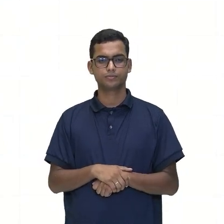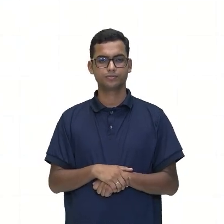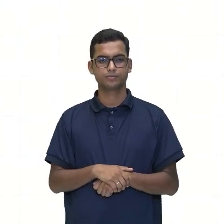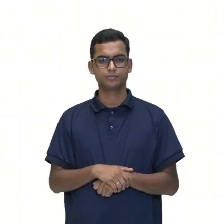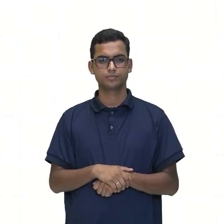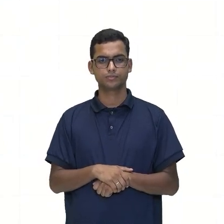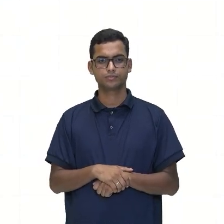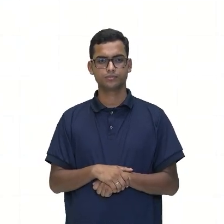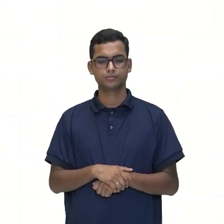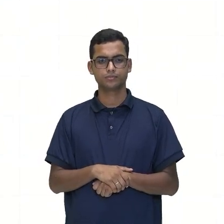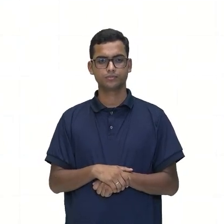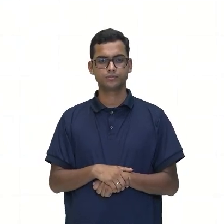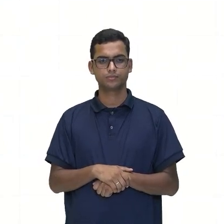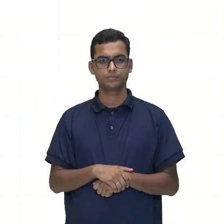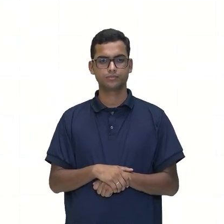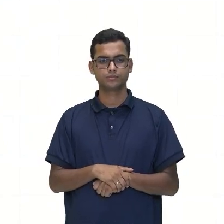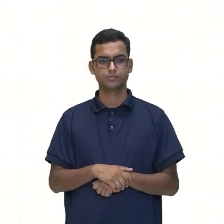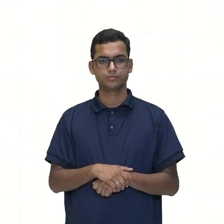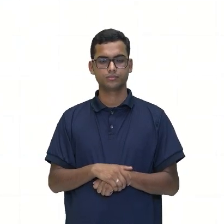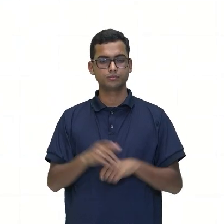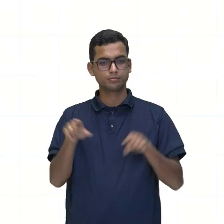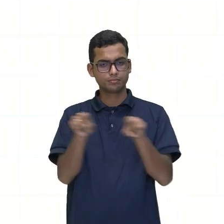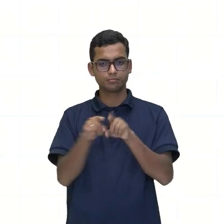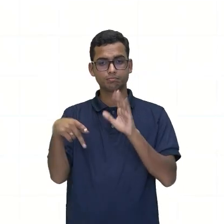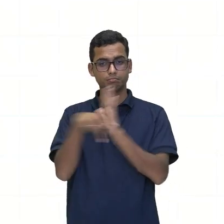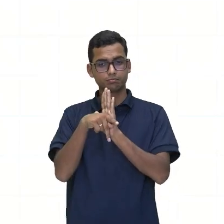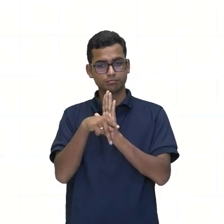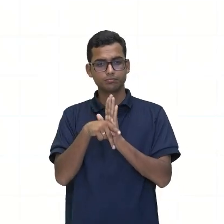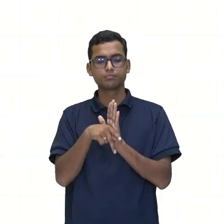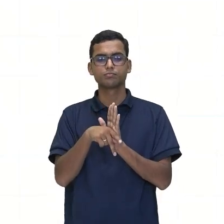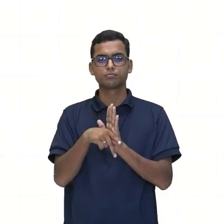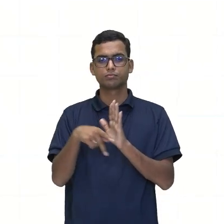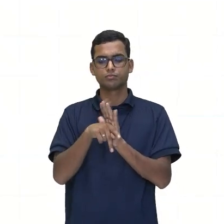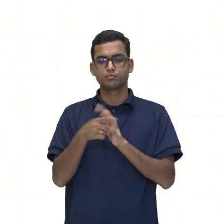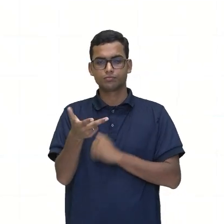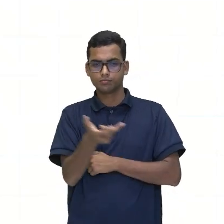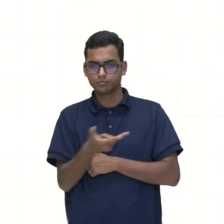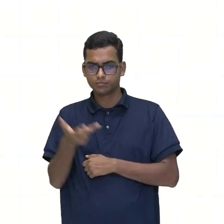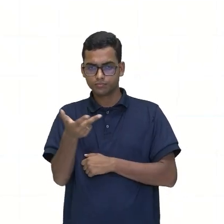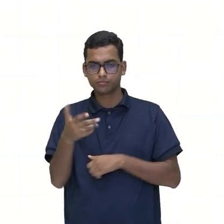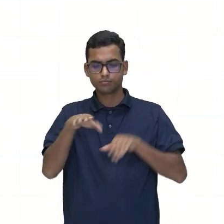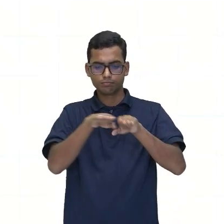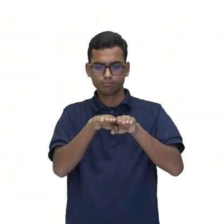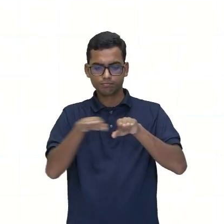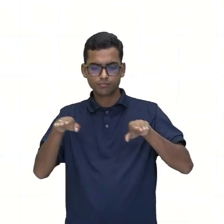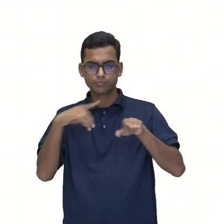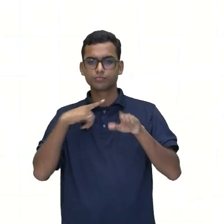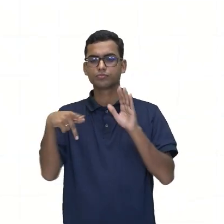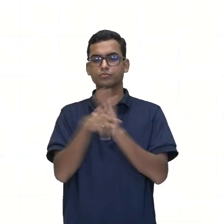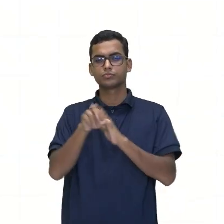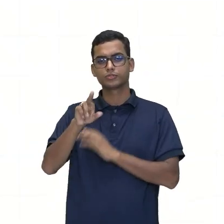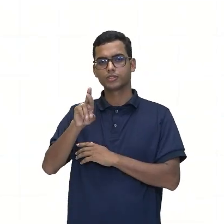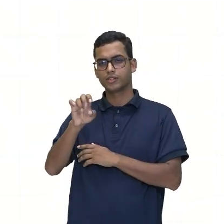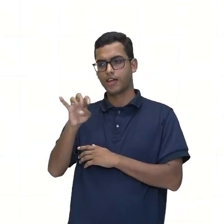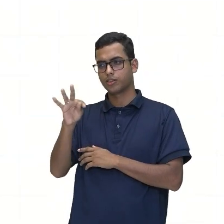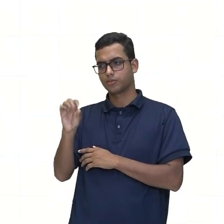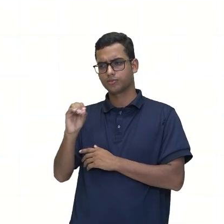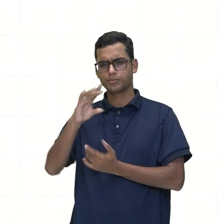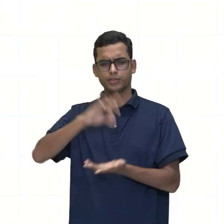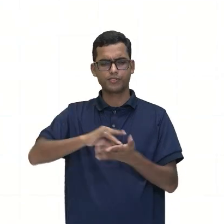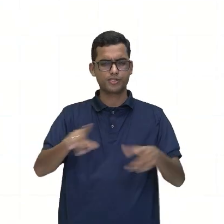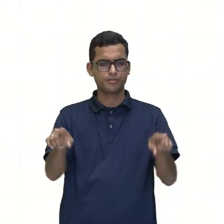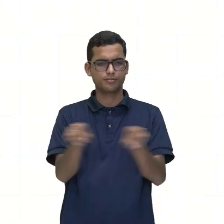reto. Temos aí os equivalentes da língua portuguesa. Ele é he, she é ela,